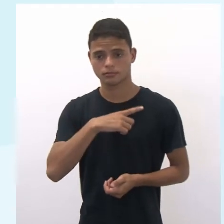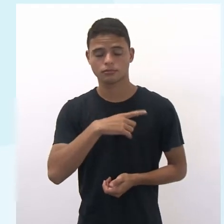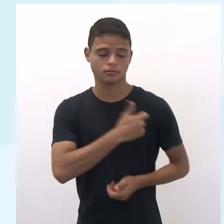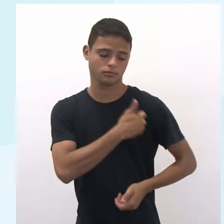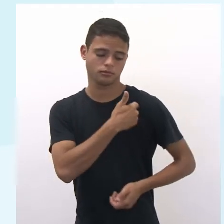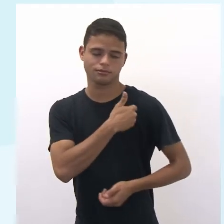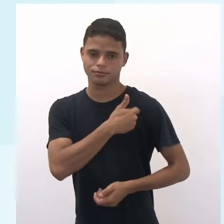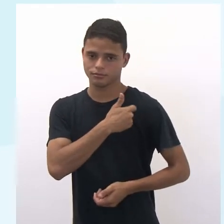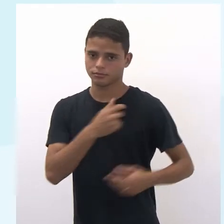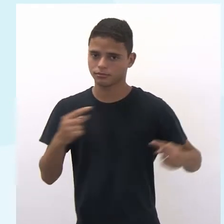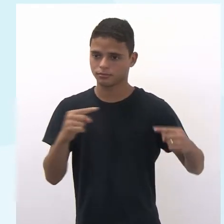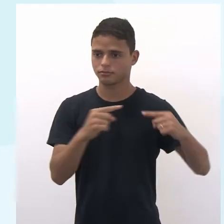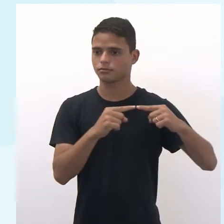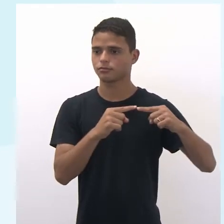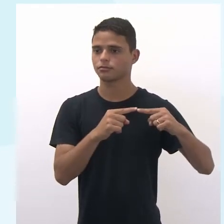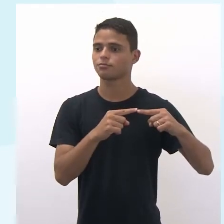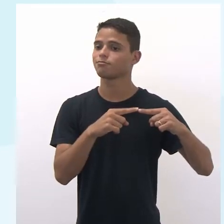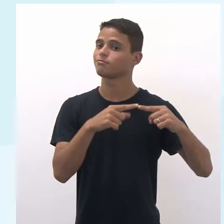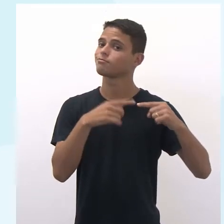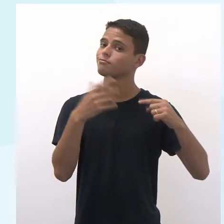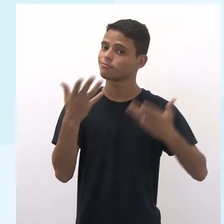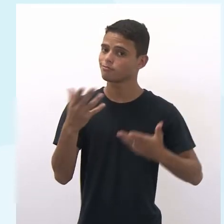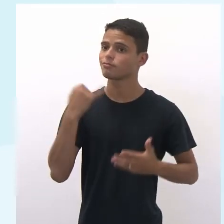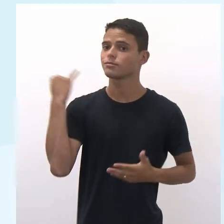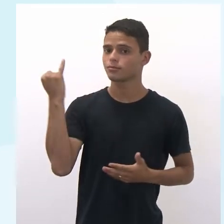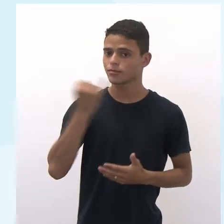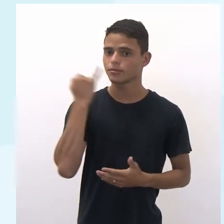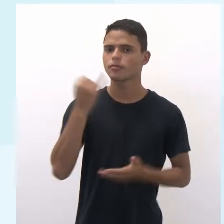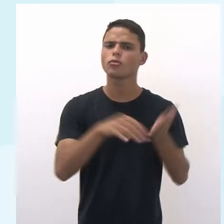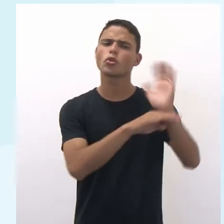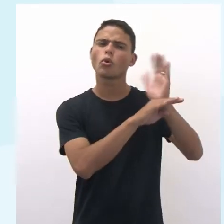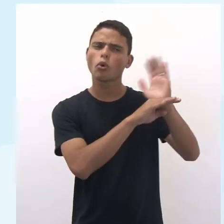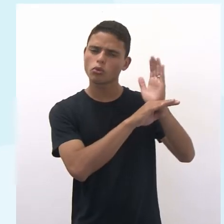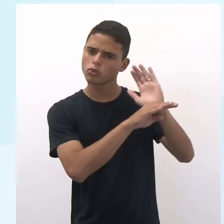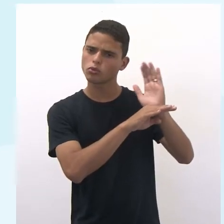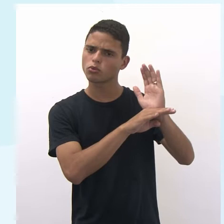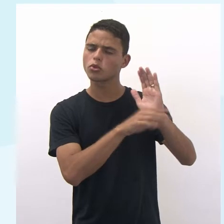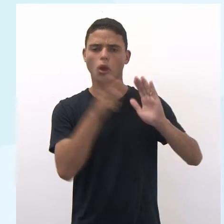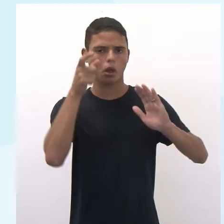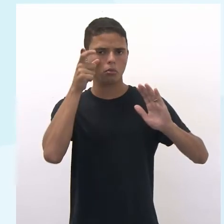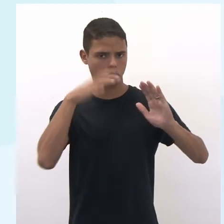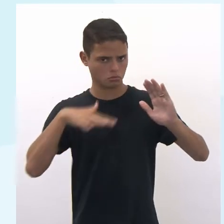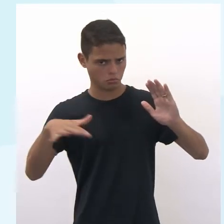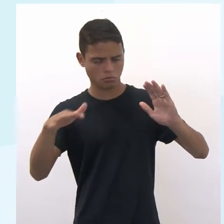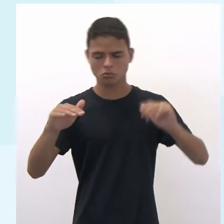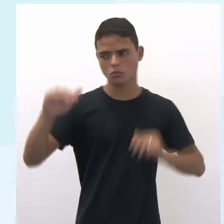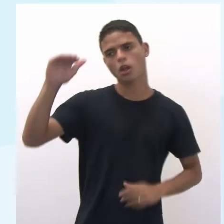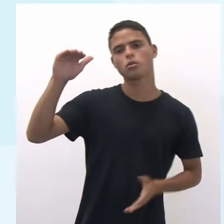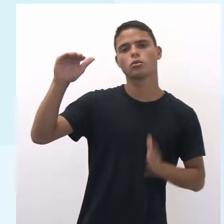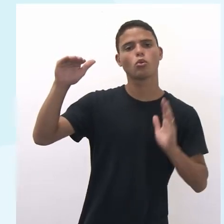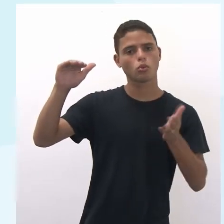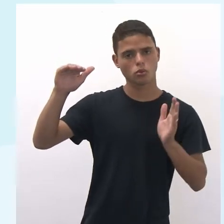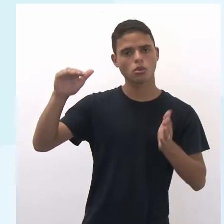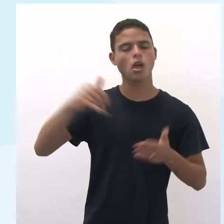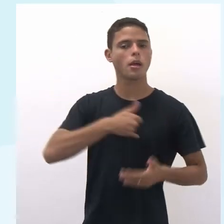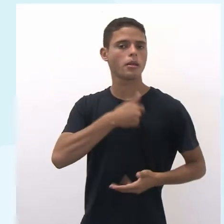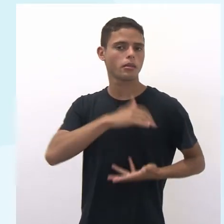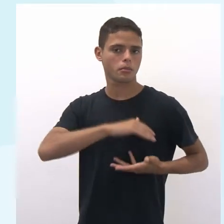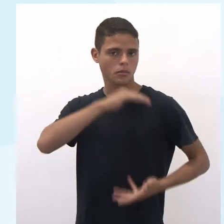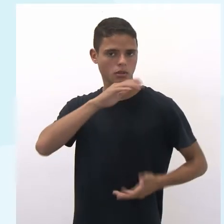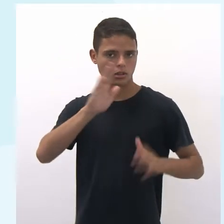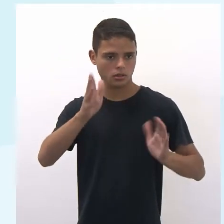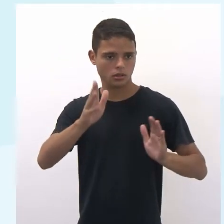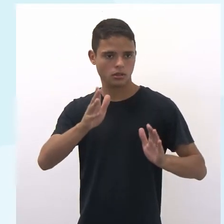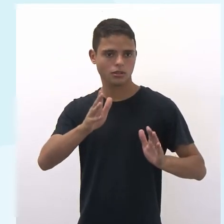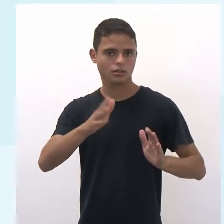turma? Isso é importante, hein, professor Ademir? O vídeo ele é interessante para nós. Somos adultos, maiores de 18 anos. Não vou falar a